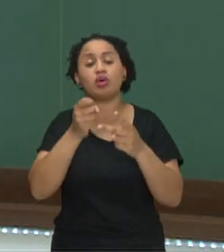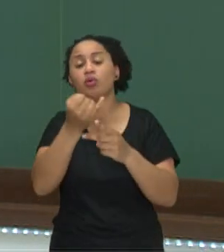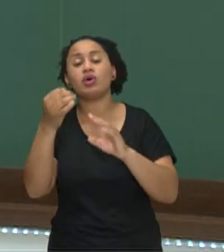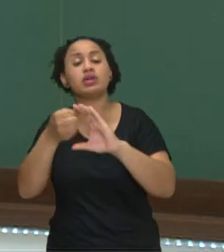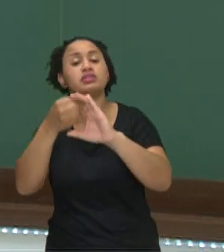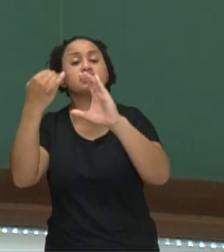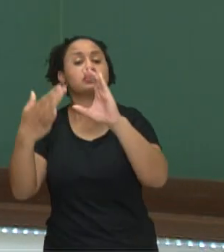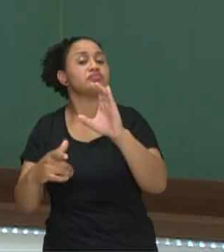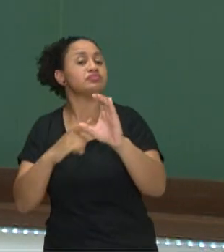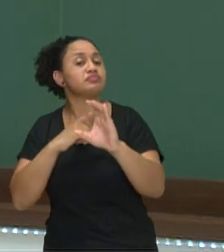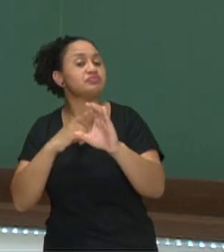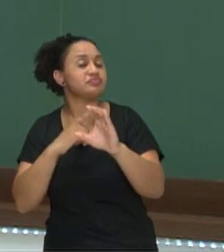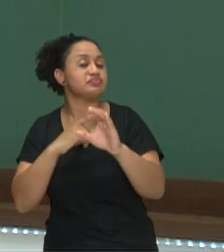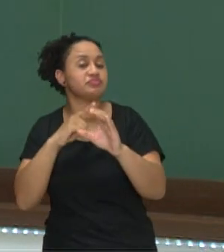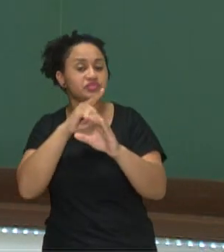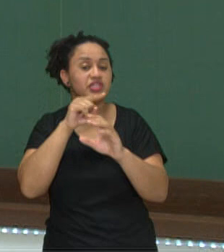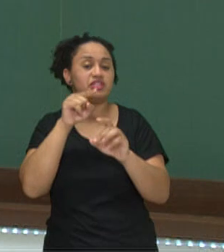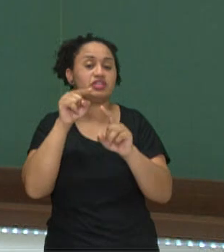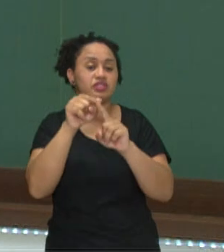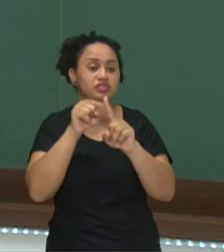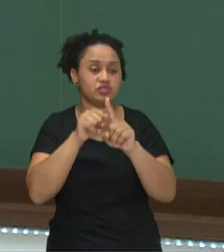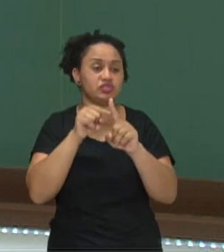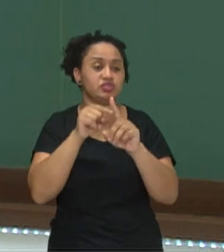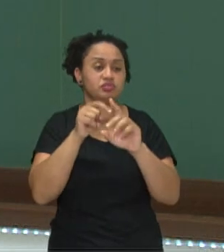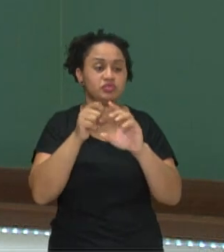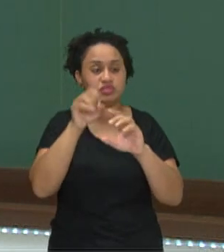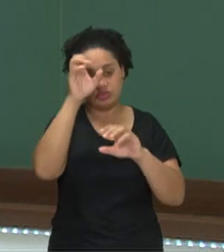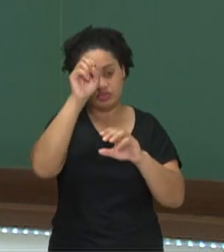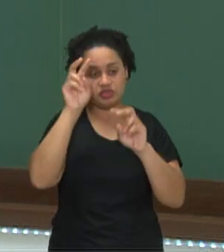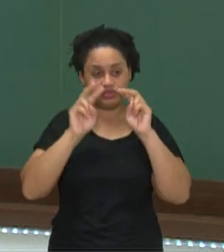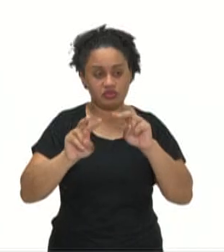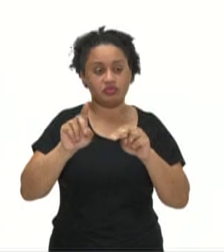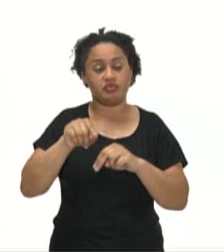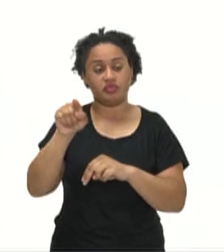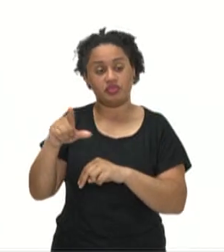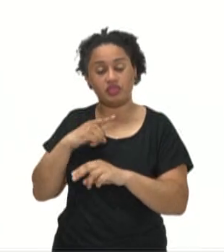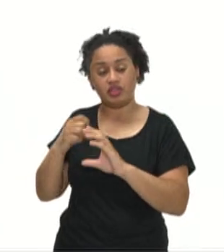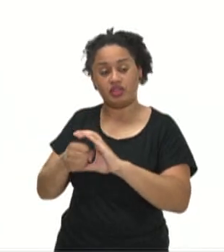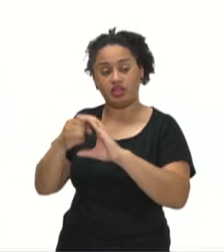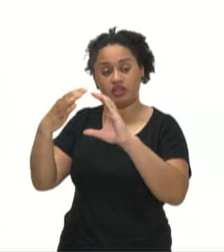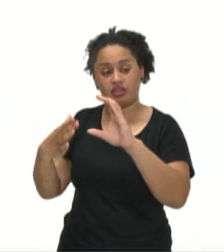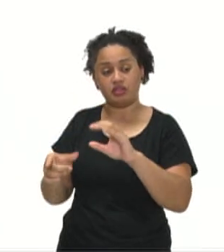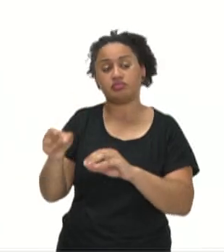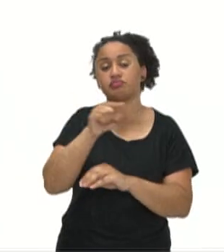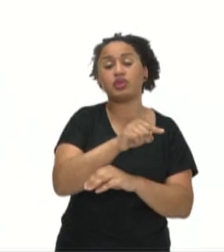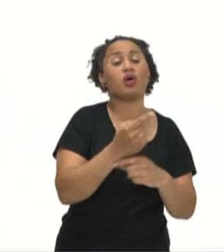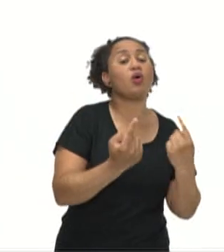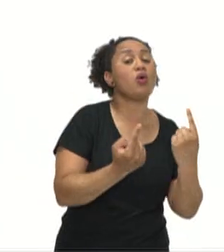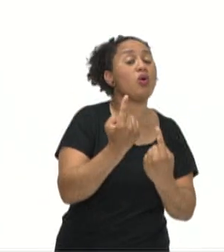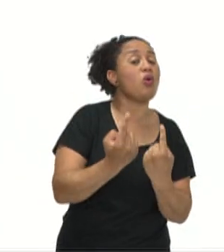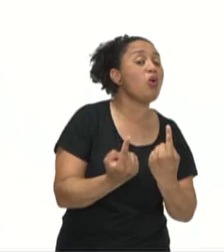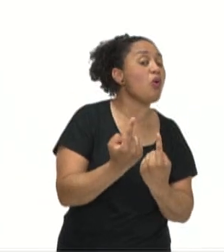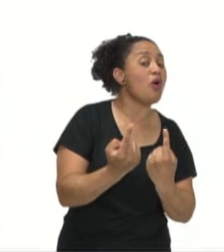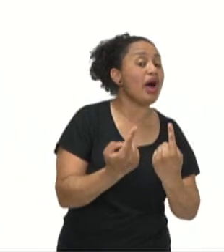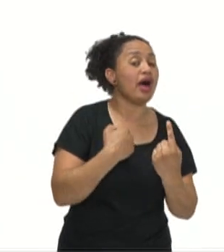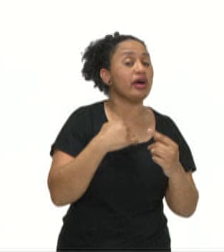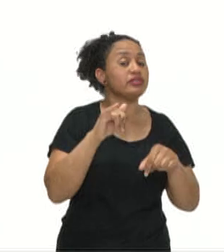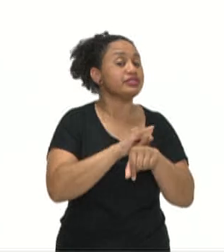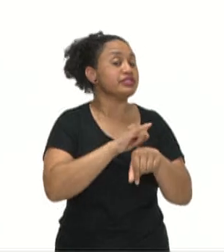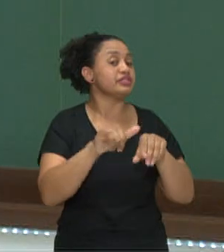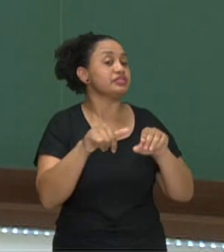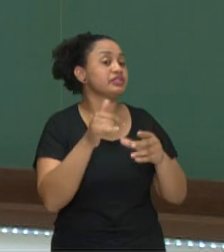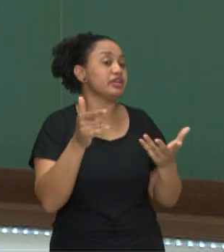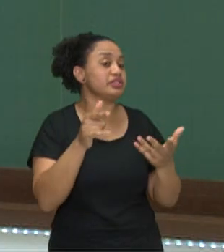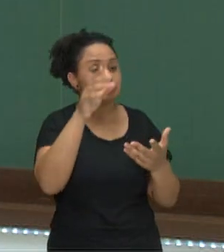as características da aprendizagem visual? Aqui eu tenho as características e eu peço o nome dessa